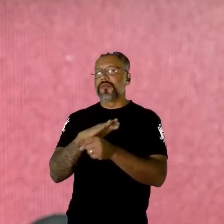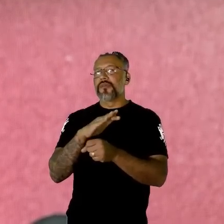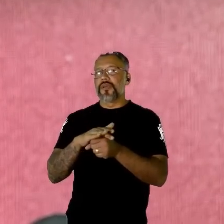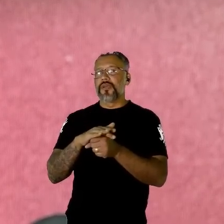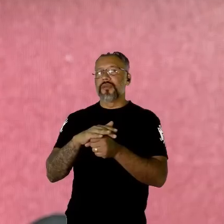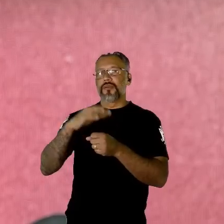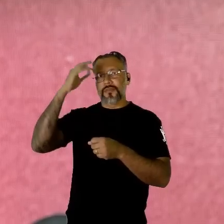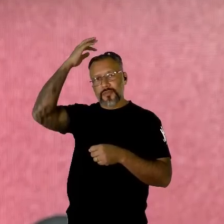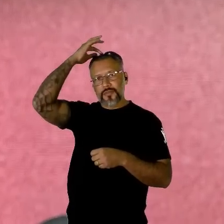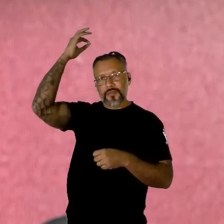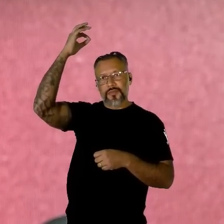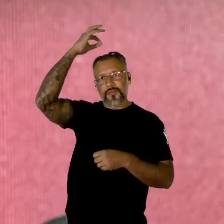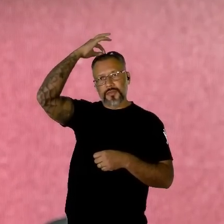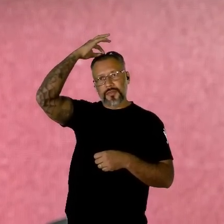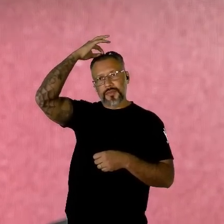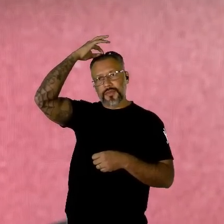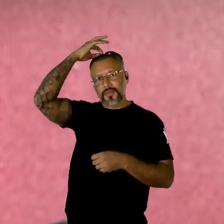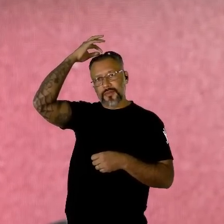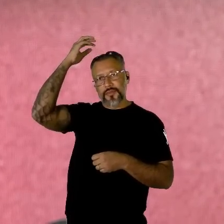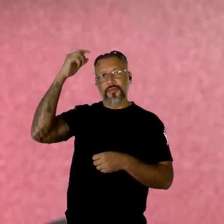é um problema seu